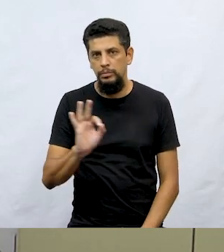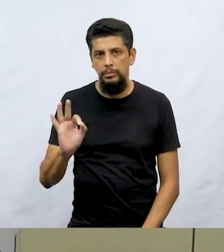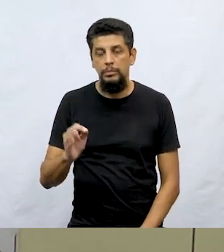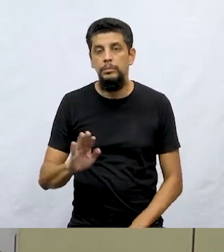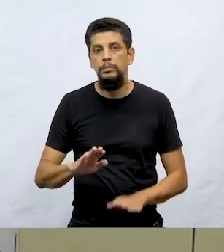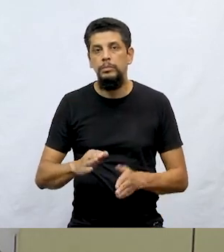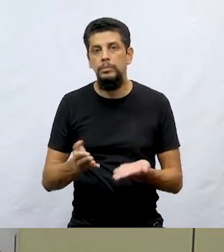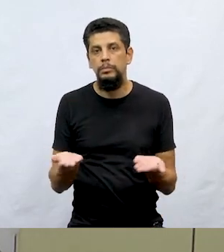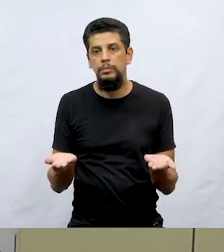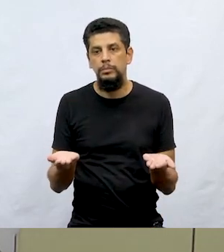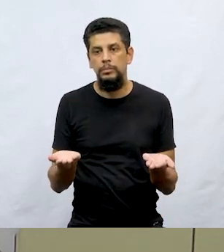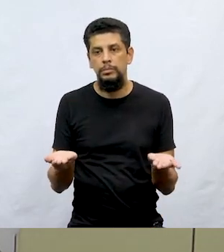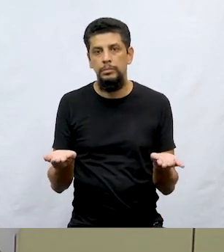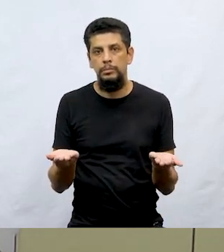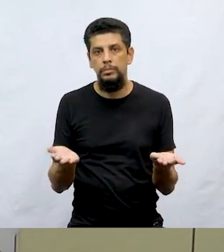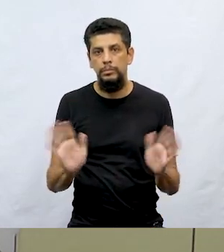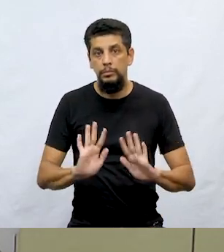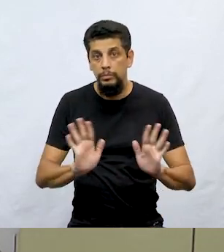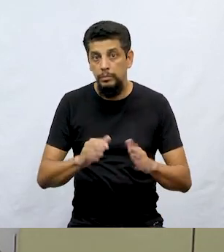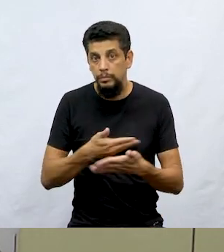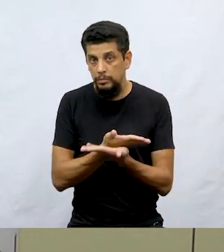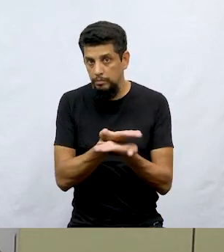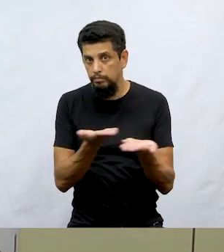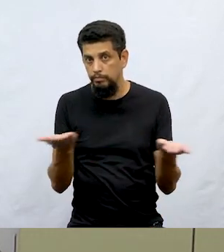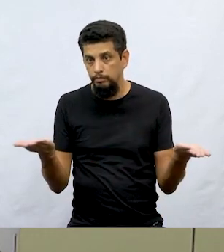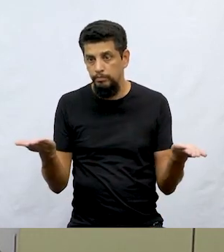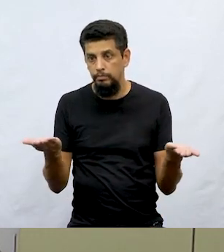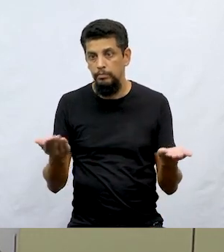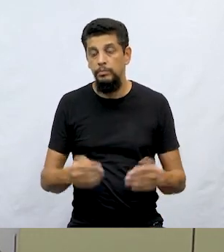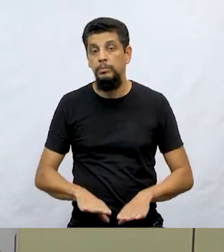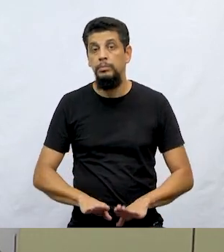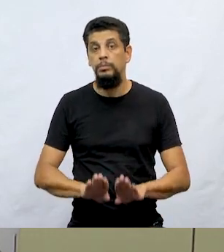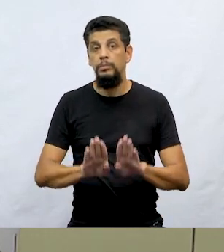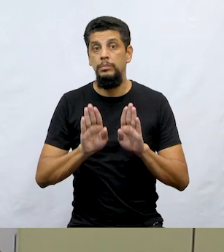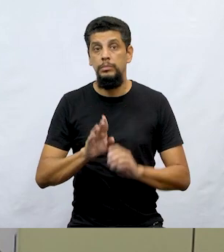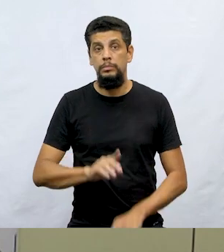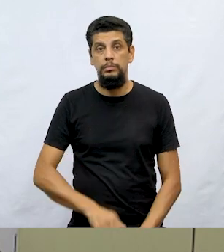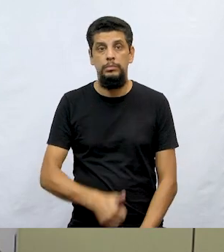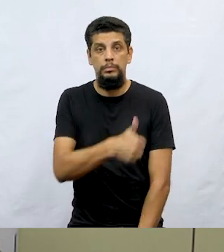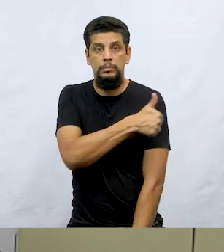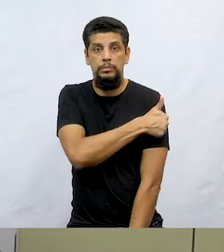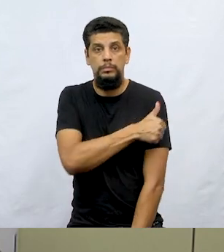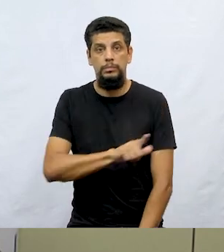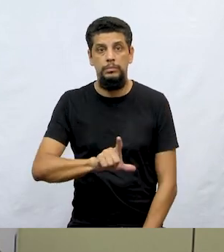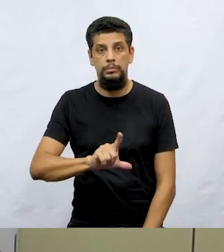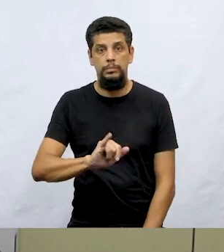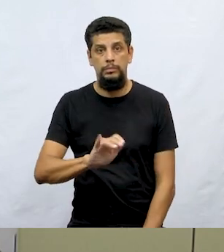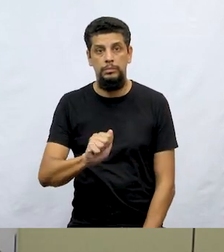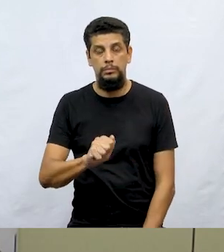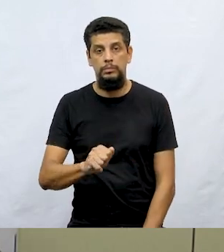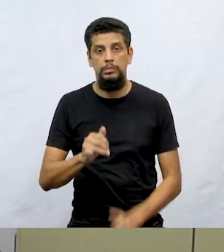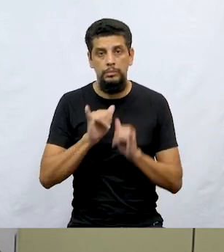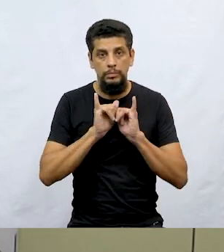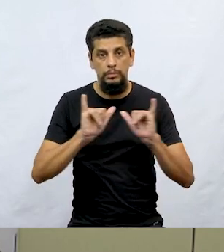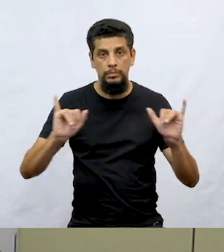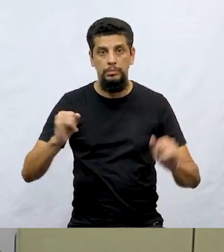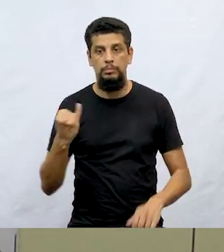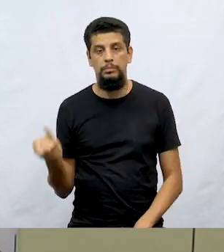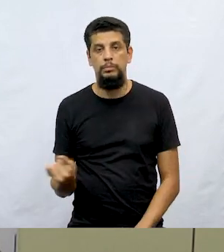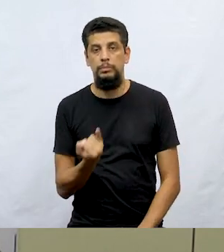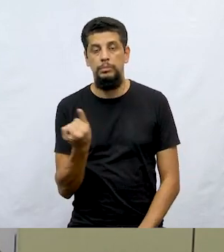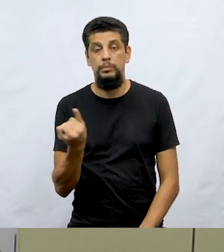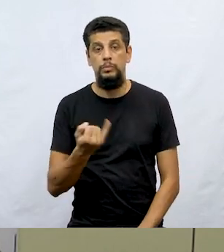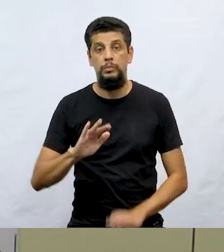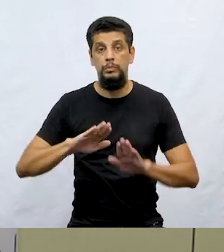bem. Estamos agora dando, ó, tchau para vocês. Mas a Lia trouxe um recado bem